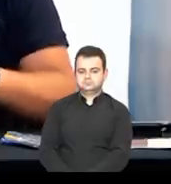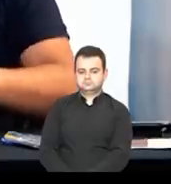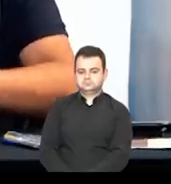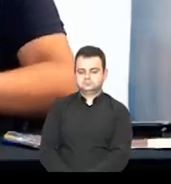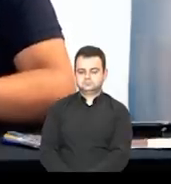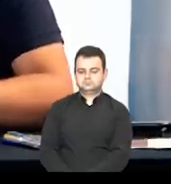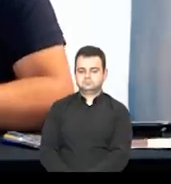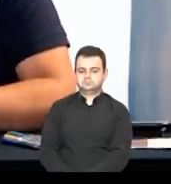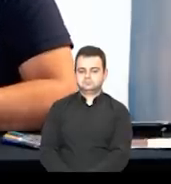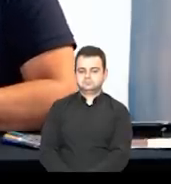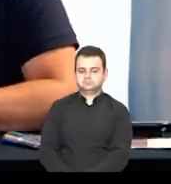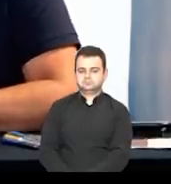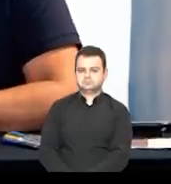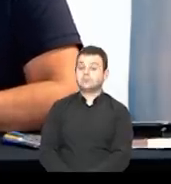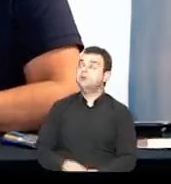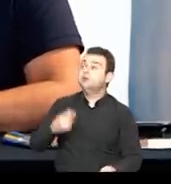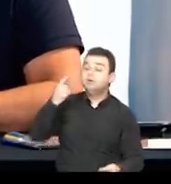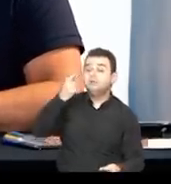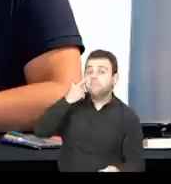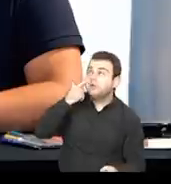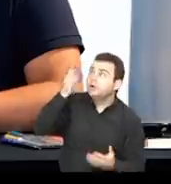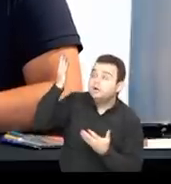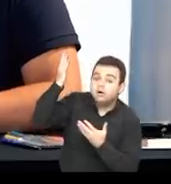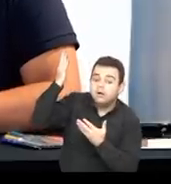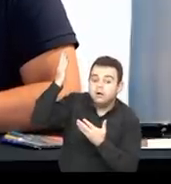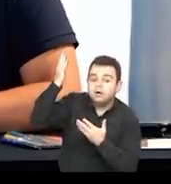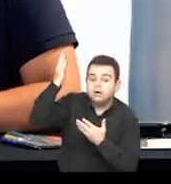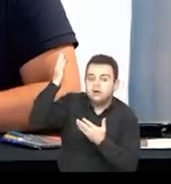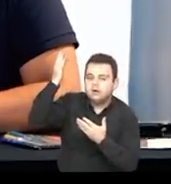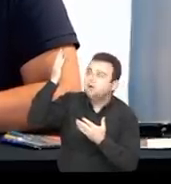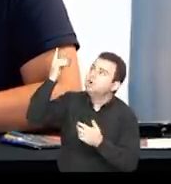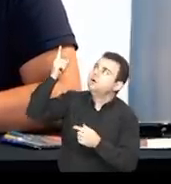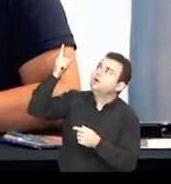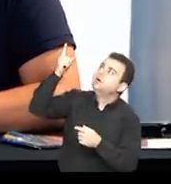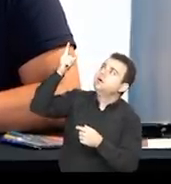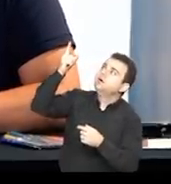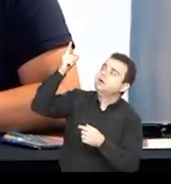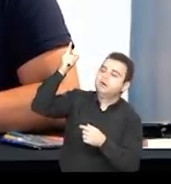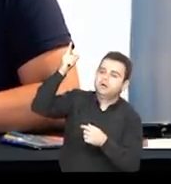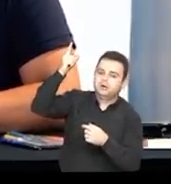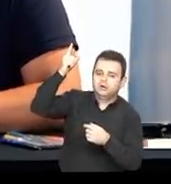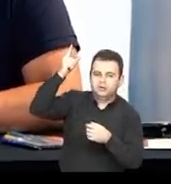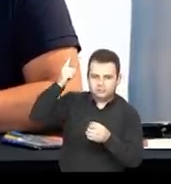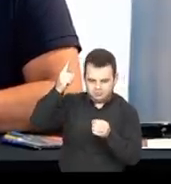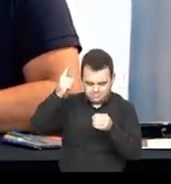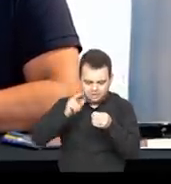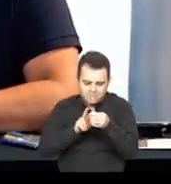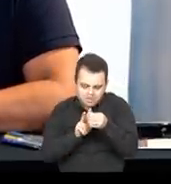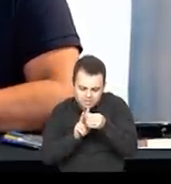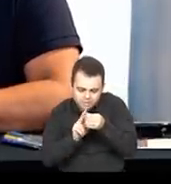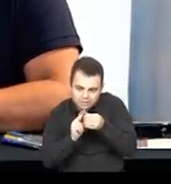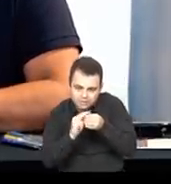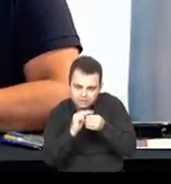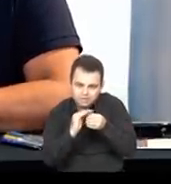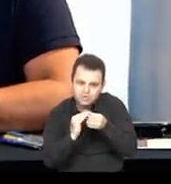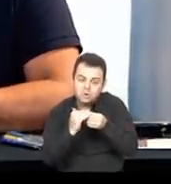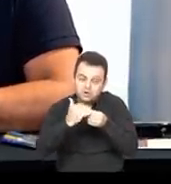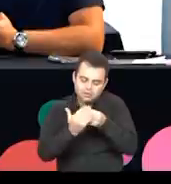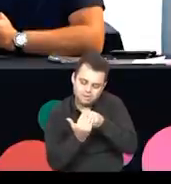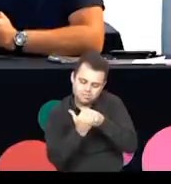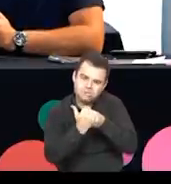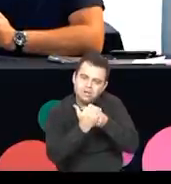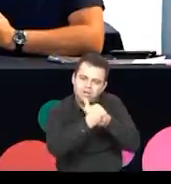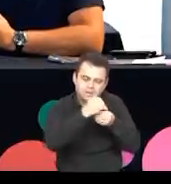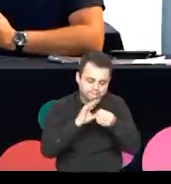o meu rolinho. Observe que aqui, ó, eu cortei um pedaço um pouquinho maior do que o rolo. Para quê? Para fazer isso aqui, ó,